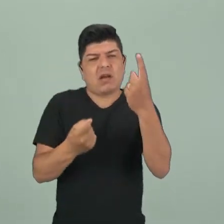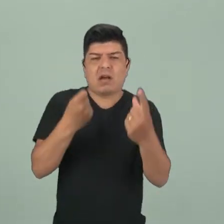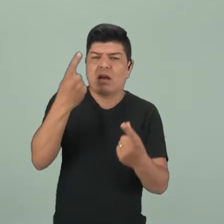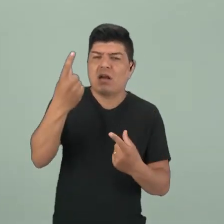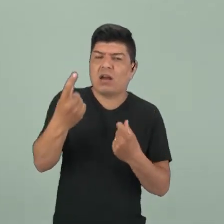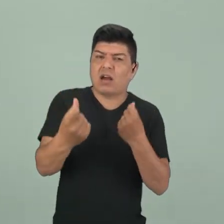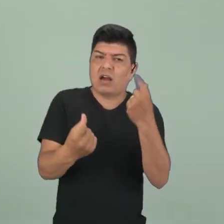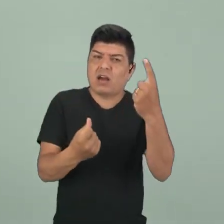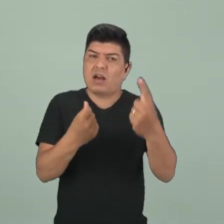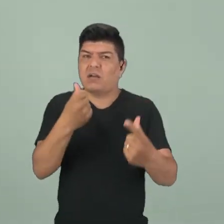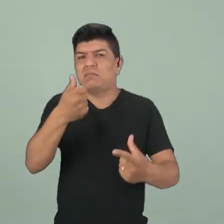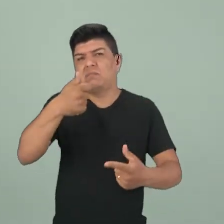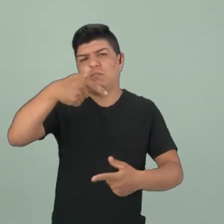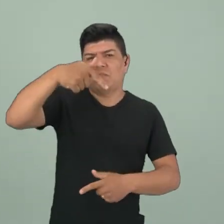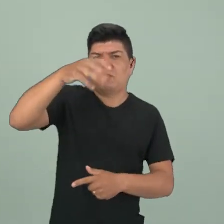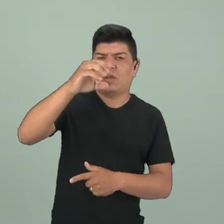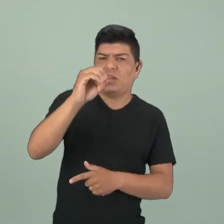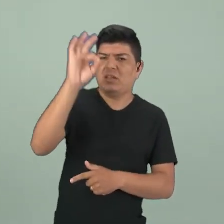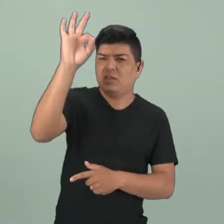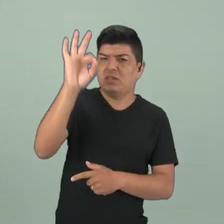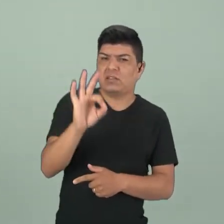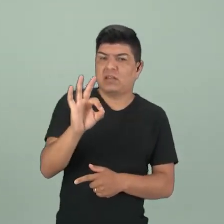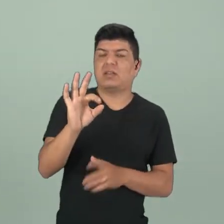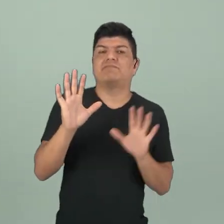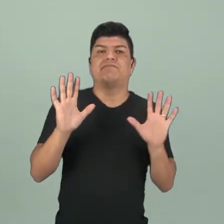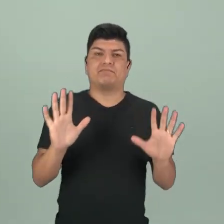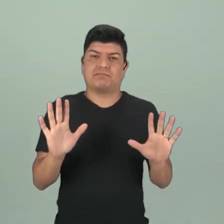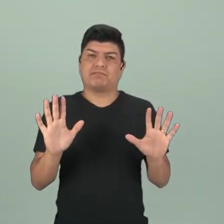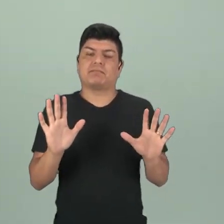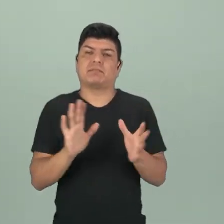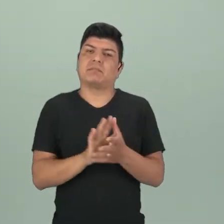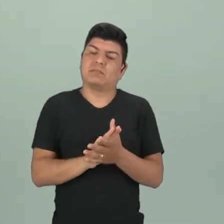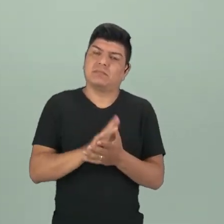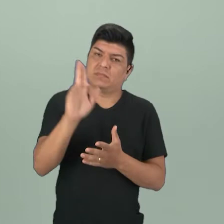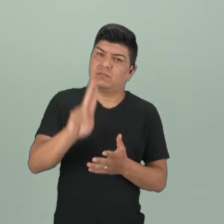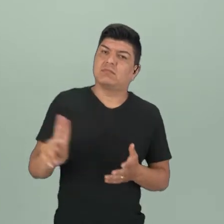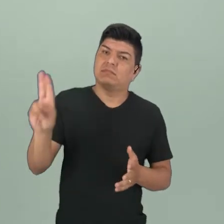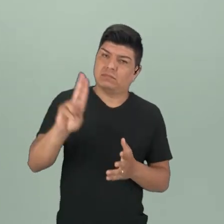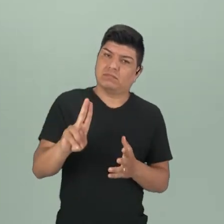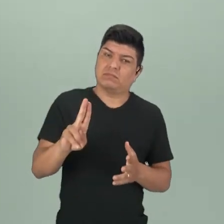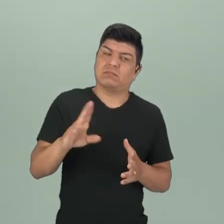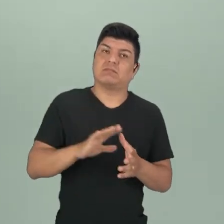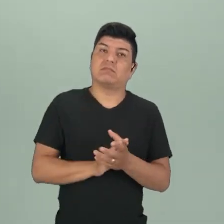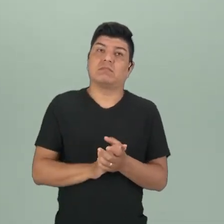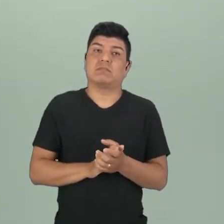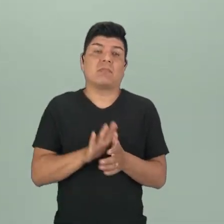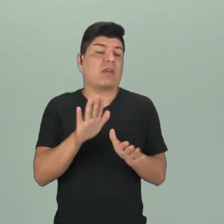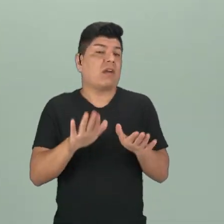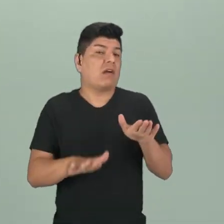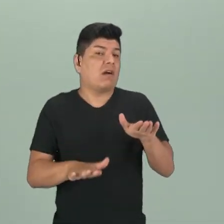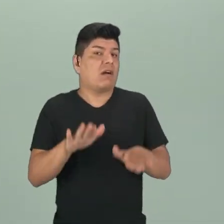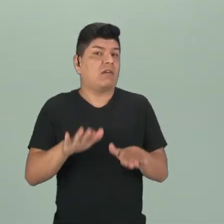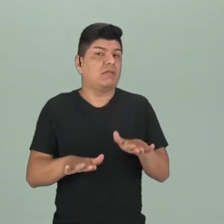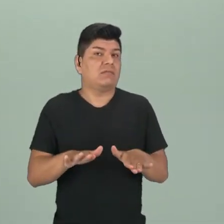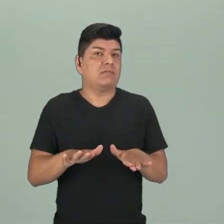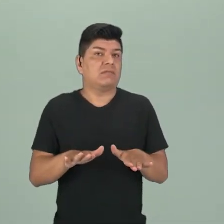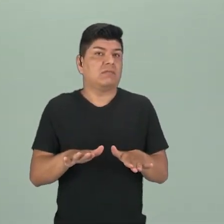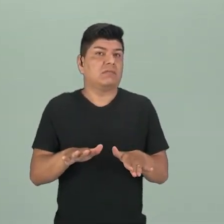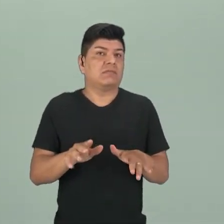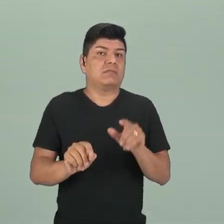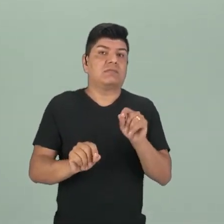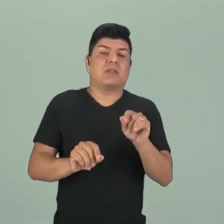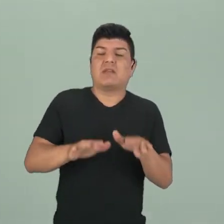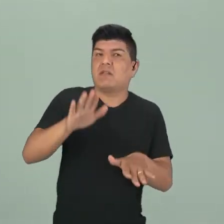frequente, assim, num 70%. Algo que acontece com uma determinada frequência, regular, né? Às vezes, é o que?